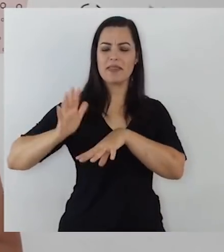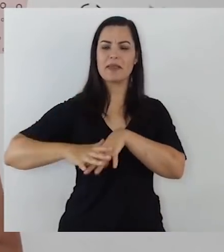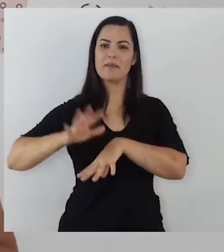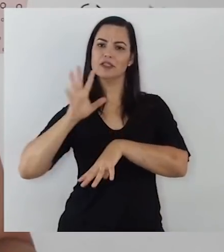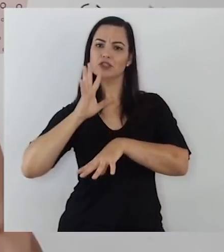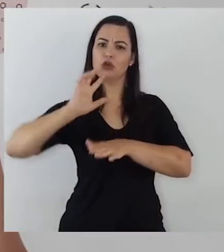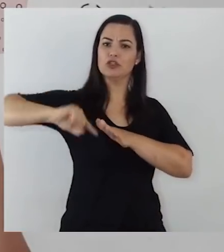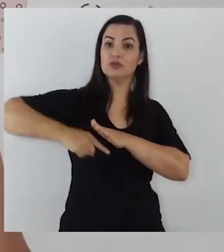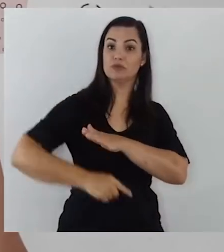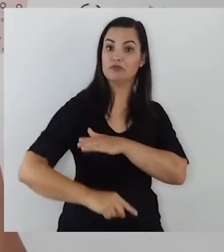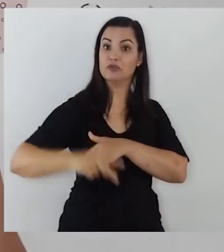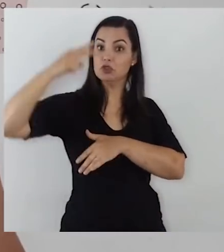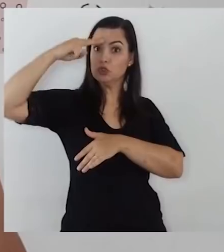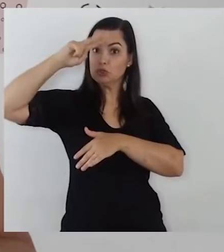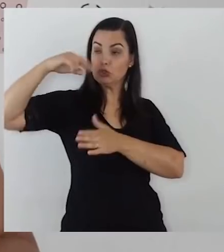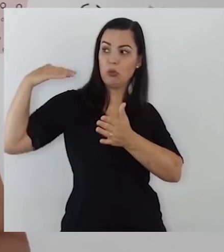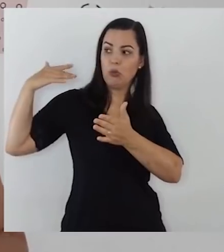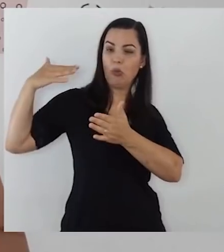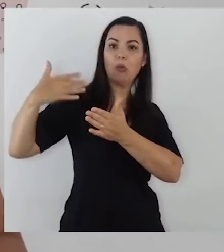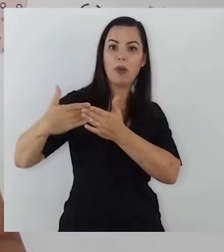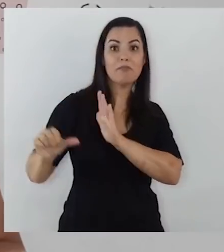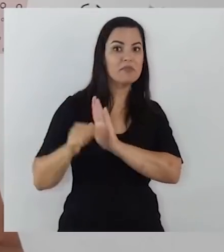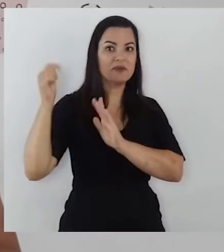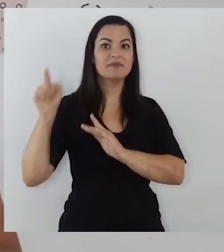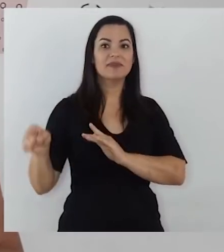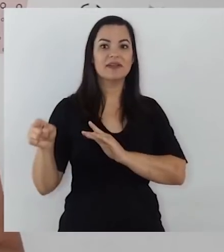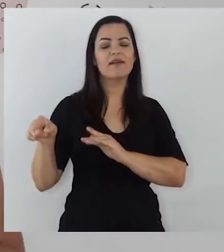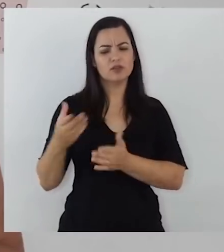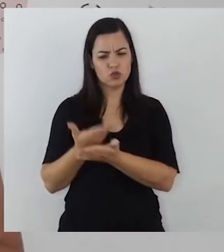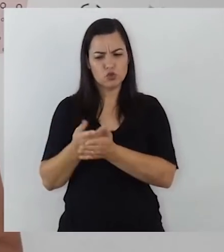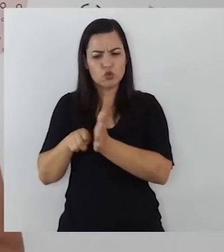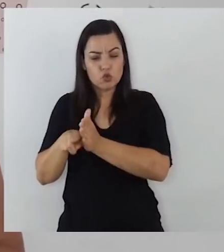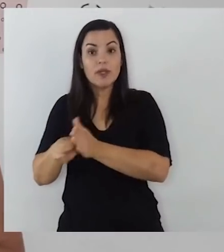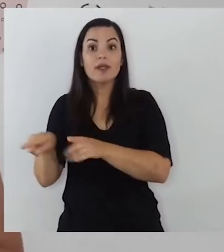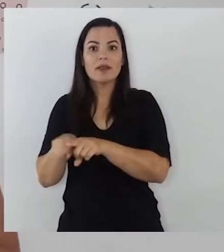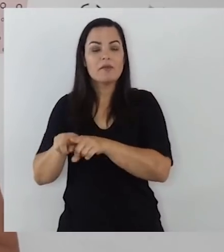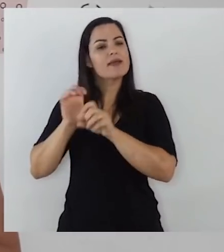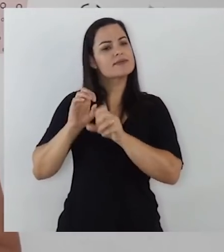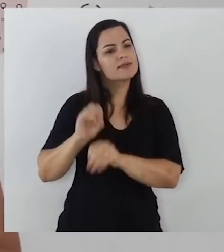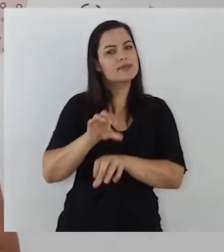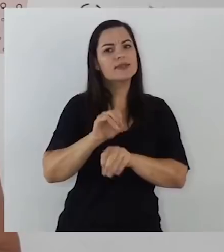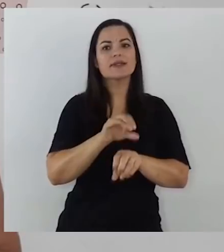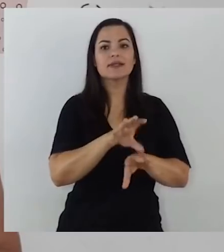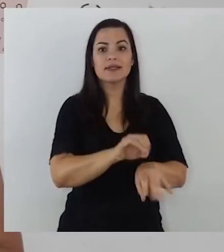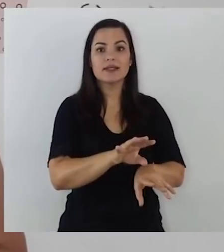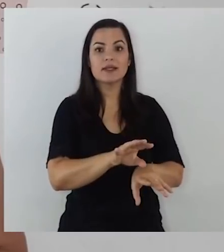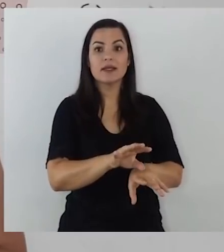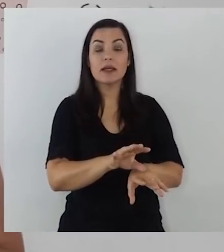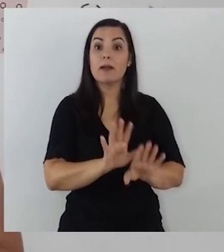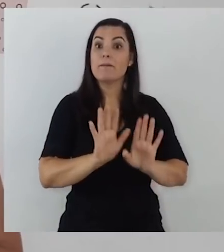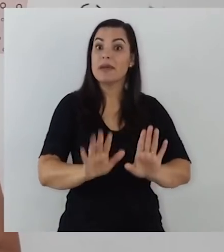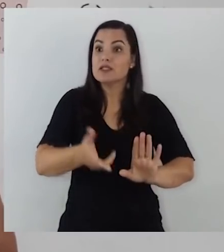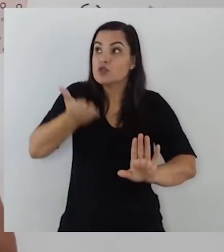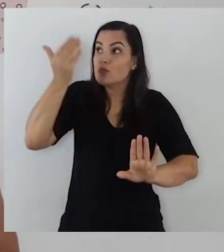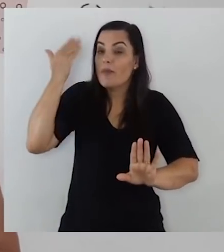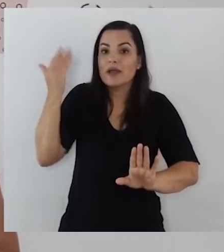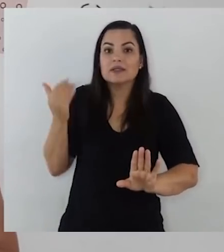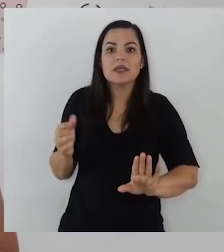história. Além de estudiosa, ela também ensinava. Isso em um tempo em que apenas os